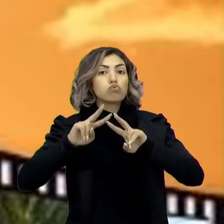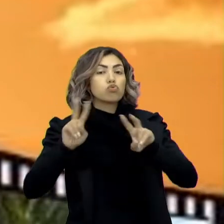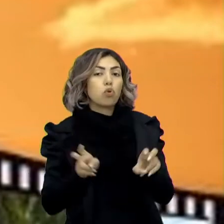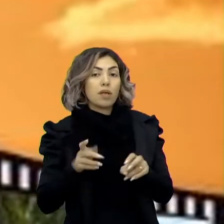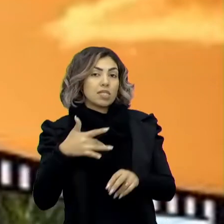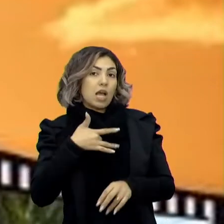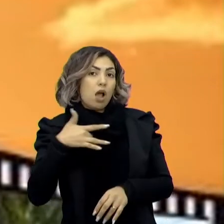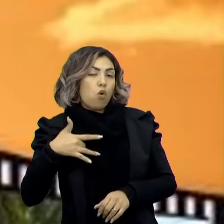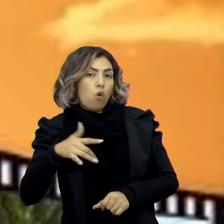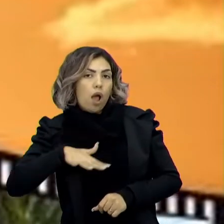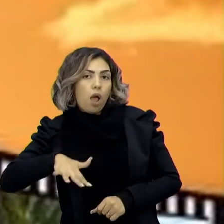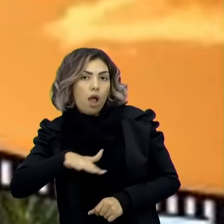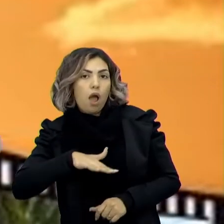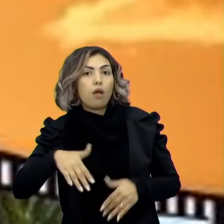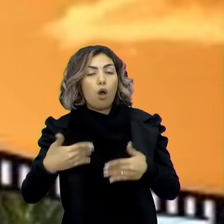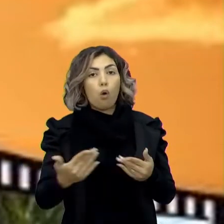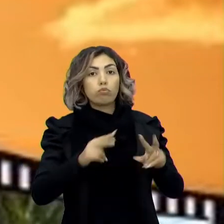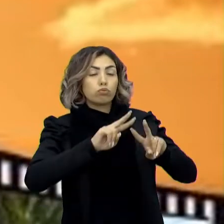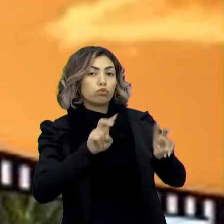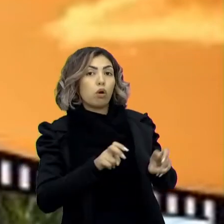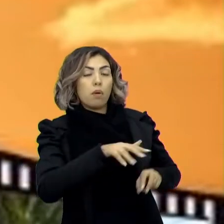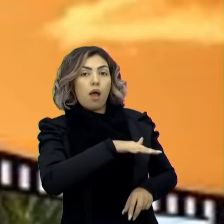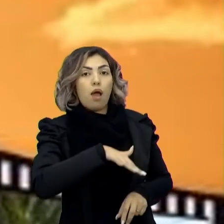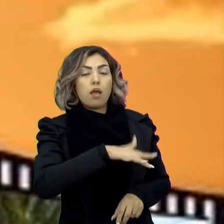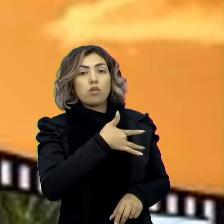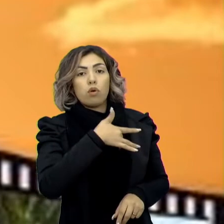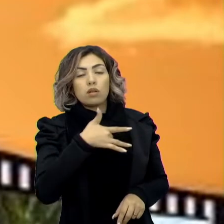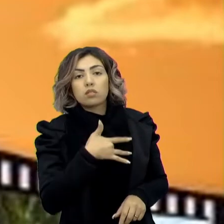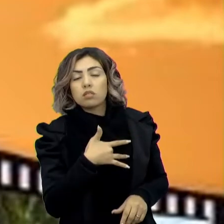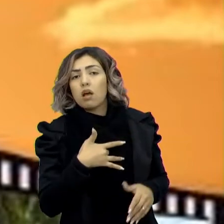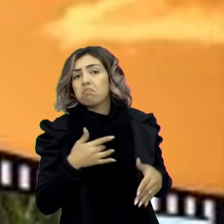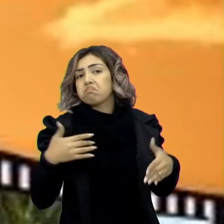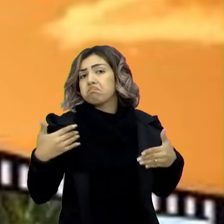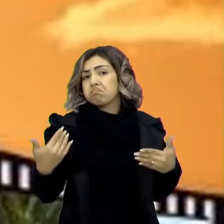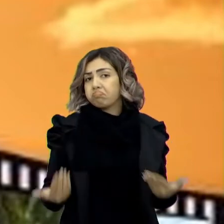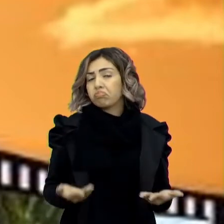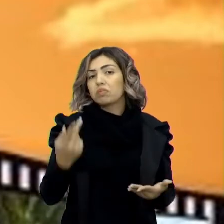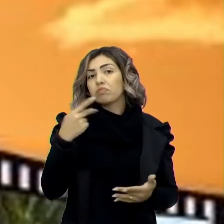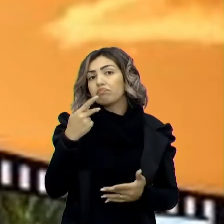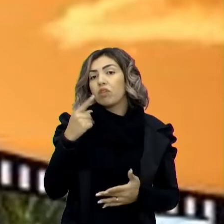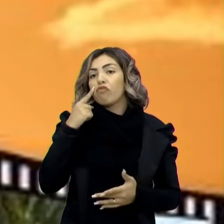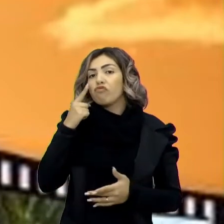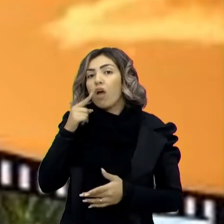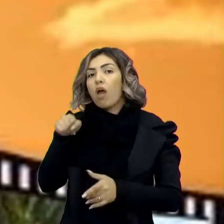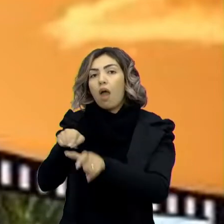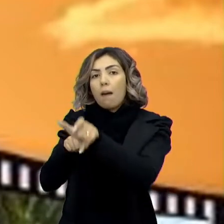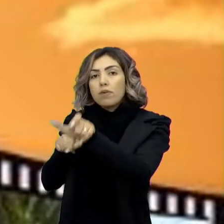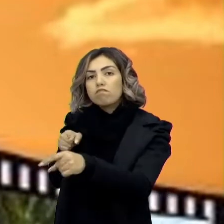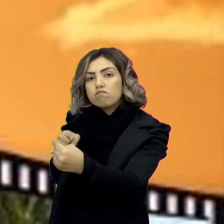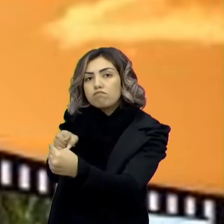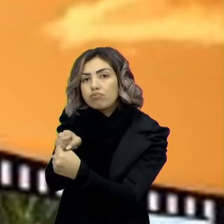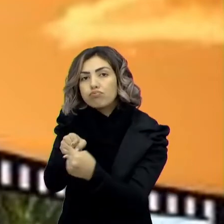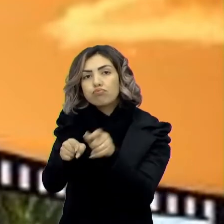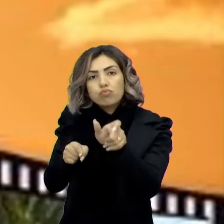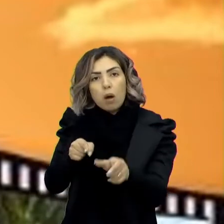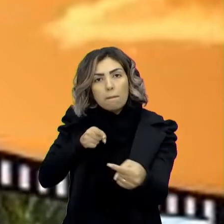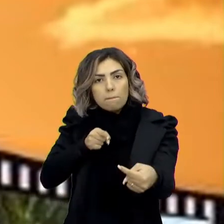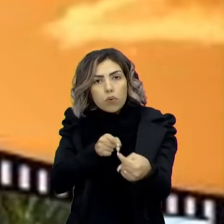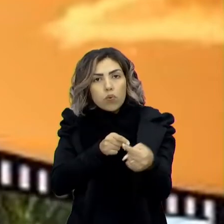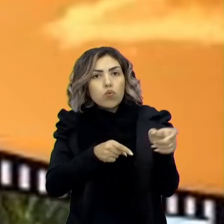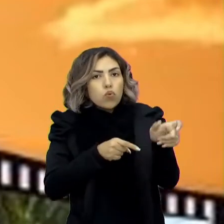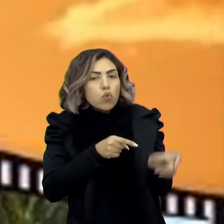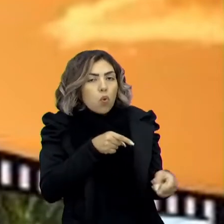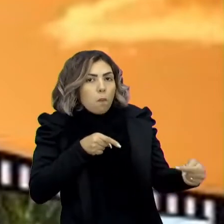área da saúde, sobre a área da educação, sobre as artes visuais, você vai começar a ter um público-alvo, você vai criar ações,